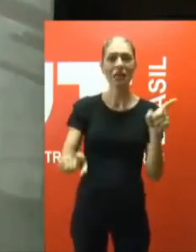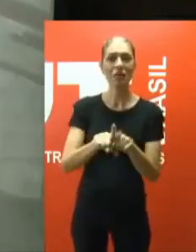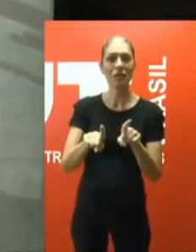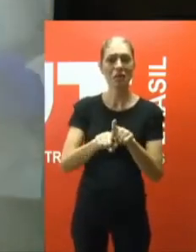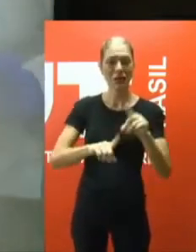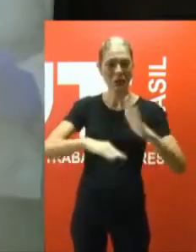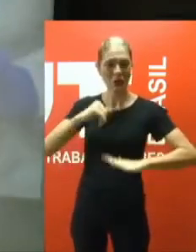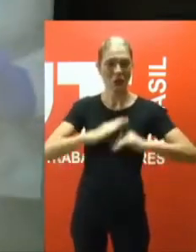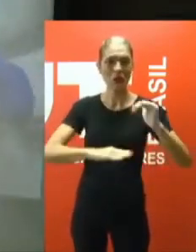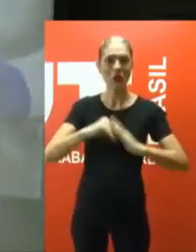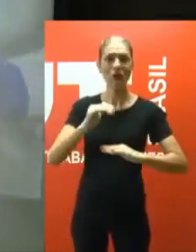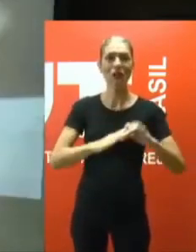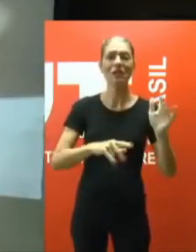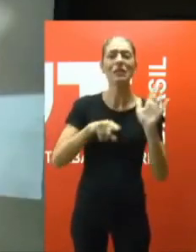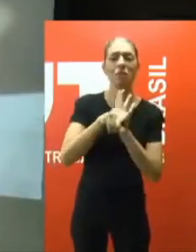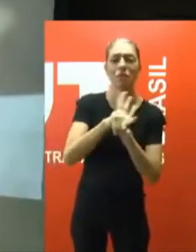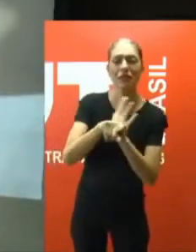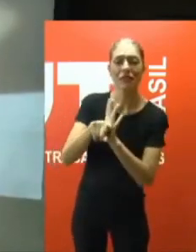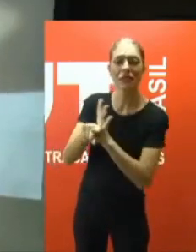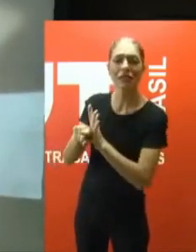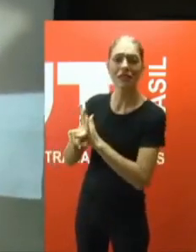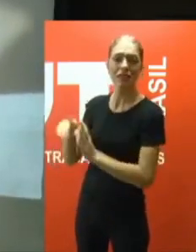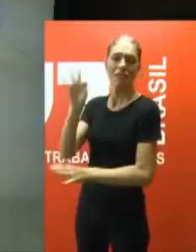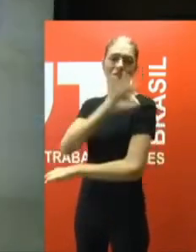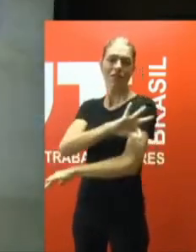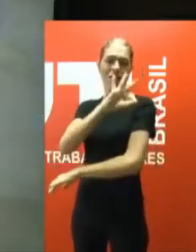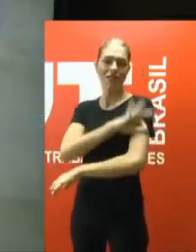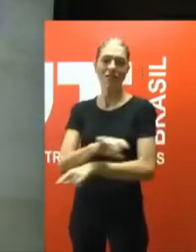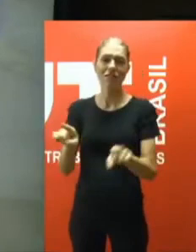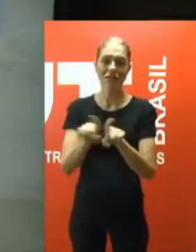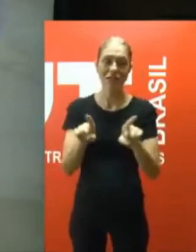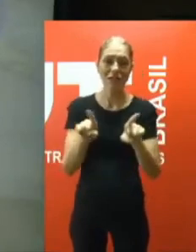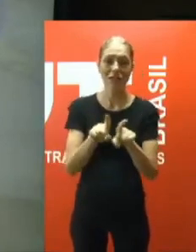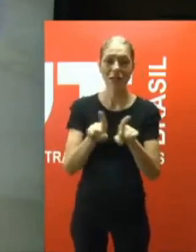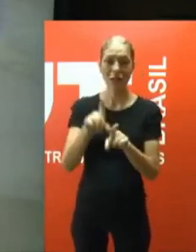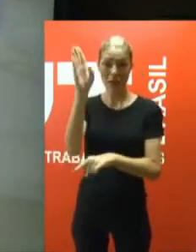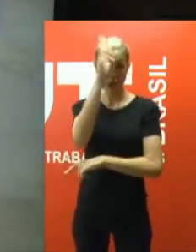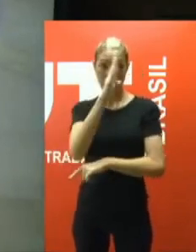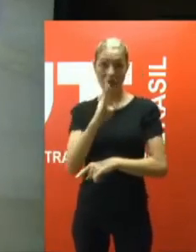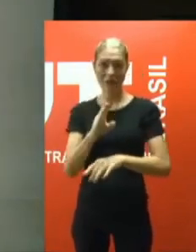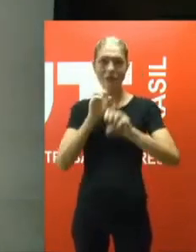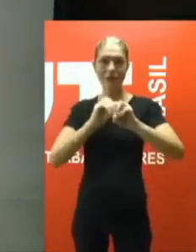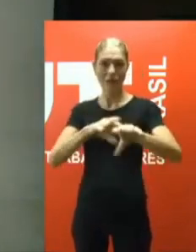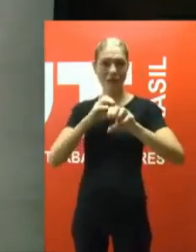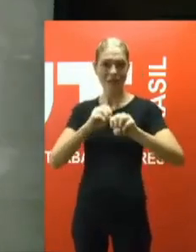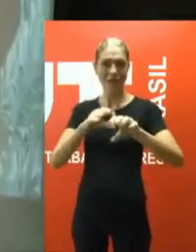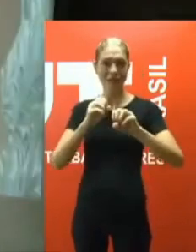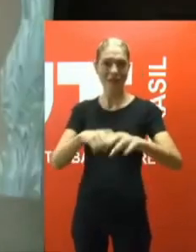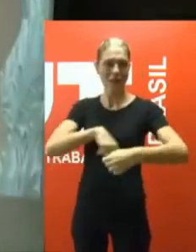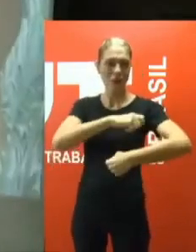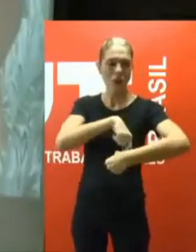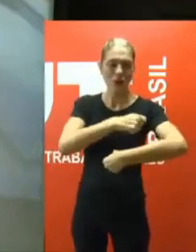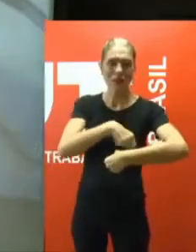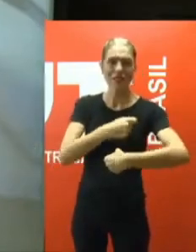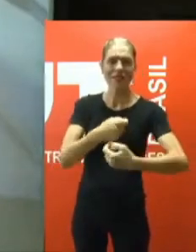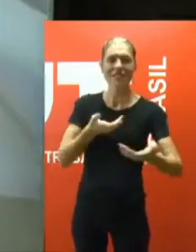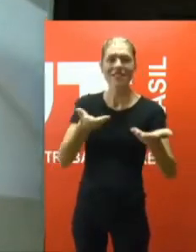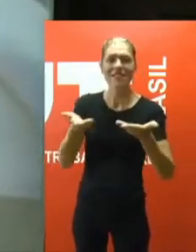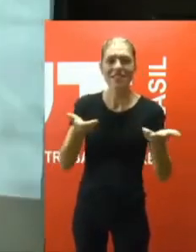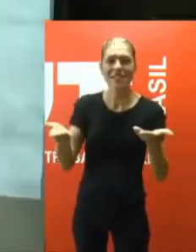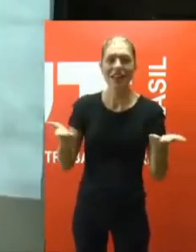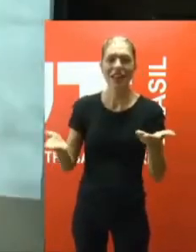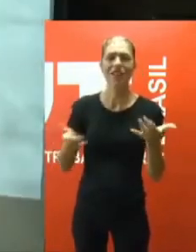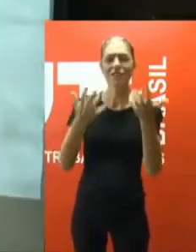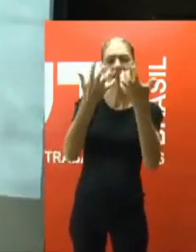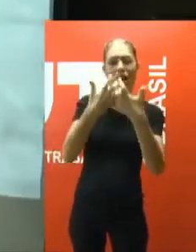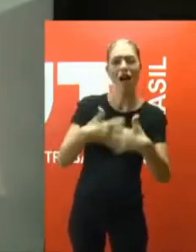constrói, que pesquisa e que vacina. Somos o Brasil que ensina, que cozinha, que serve, que calcula,